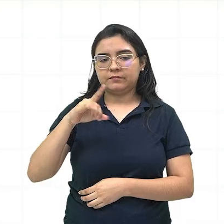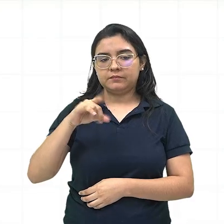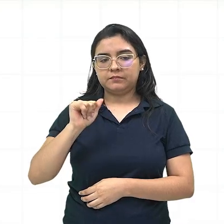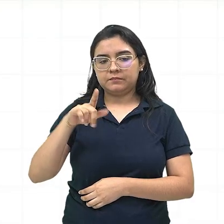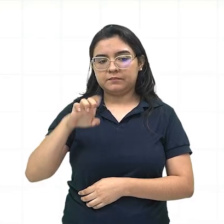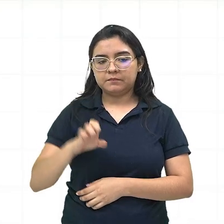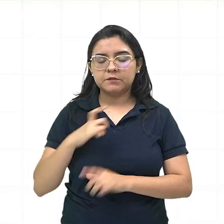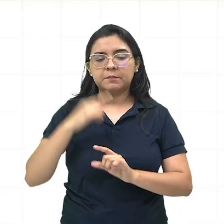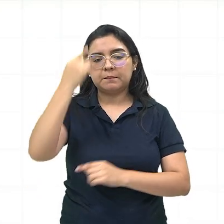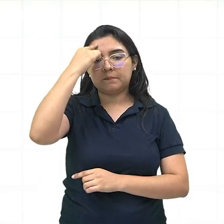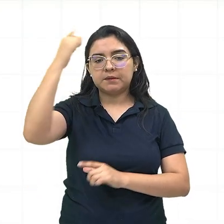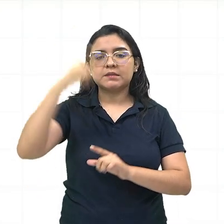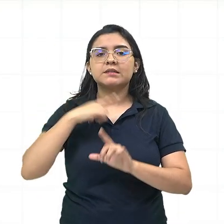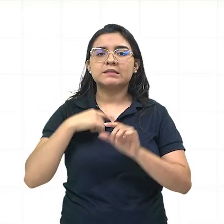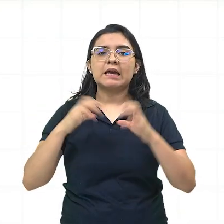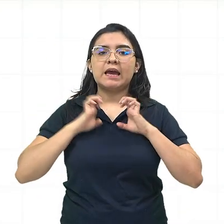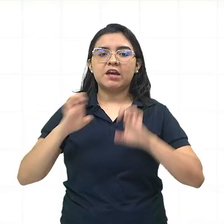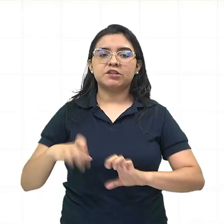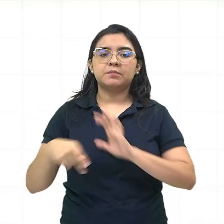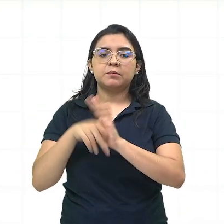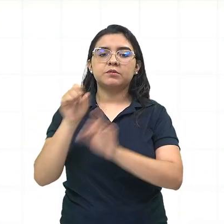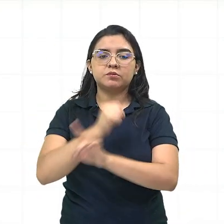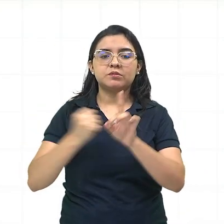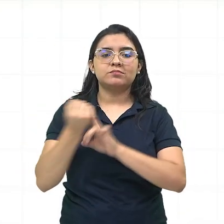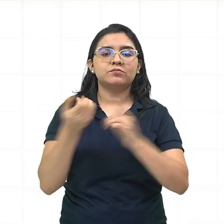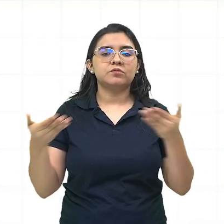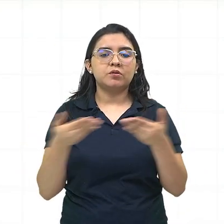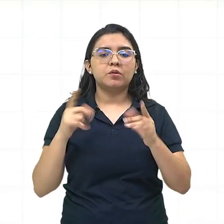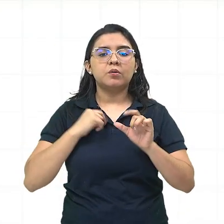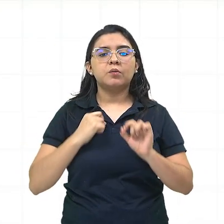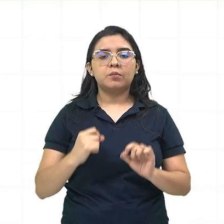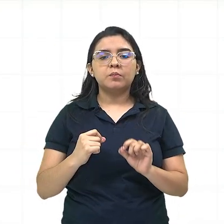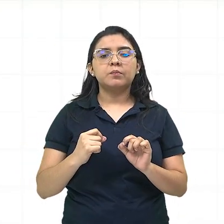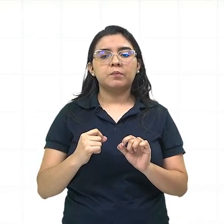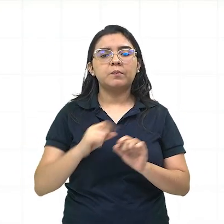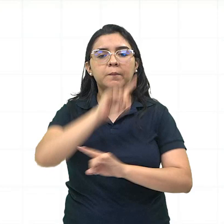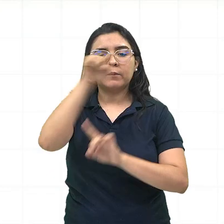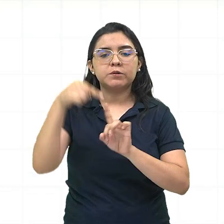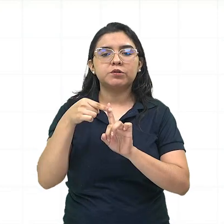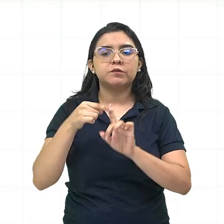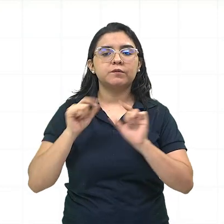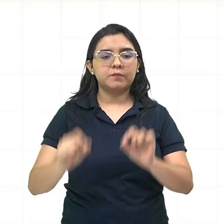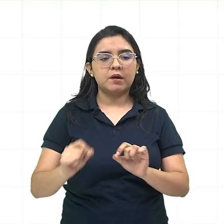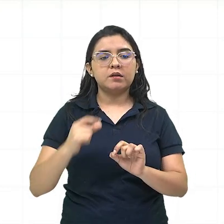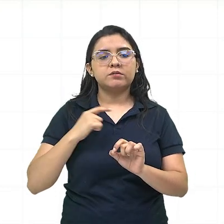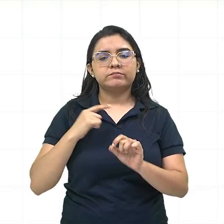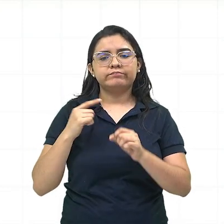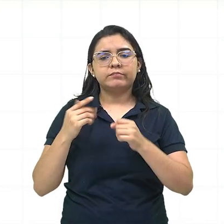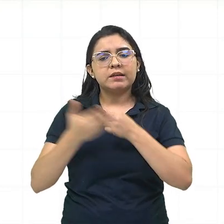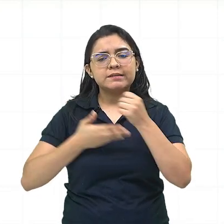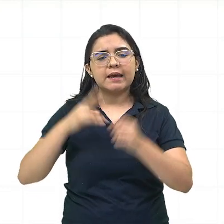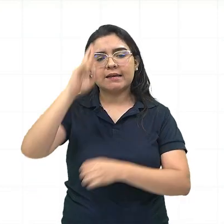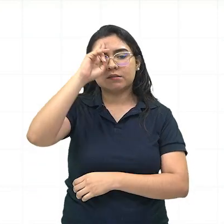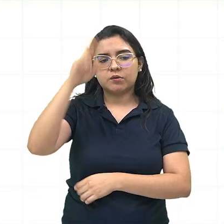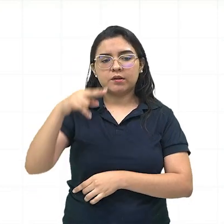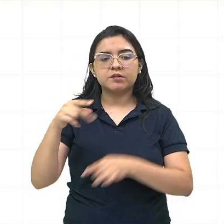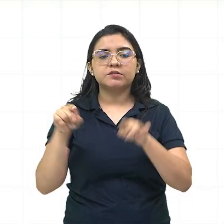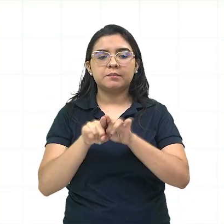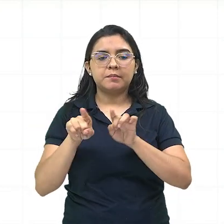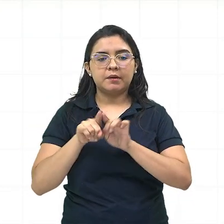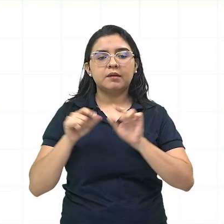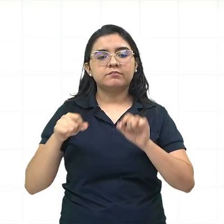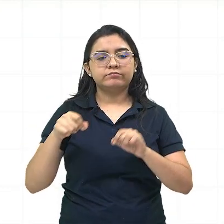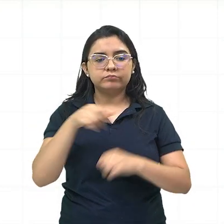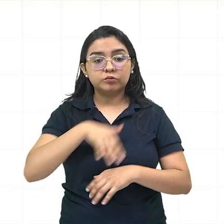ética laica, a gente tem que pensar na moralidade secular, que busca fundamentos racionais e